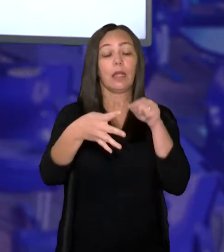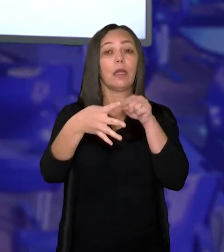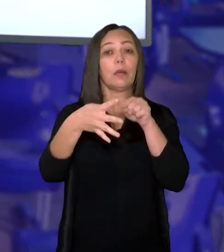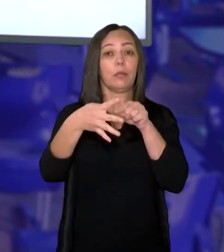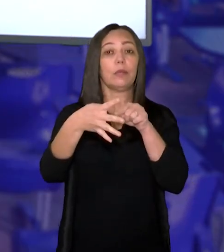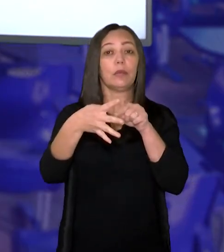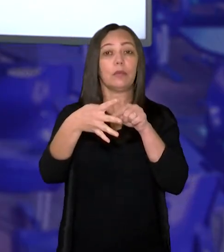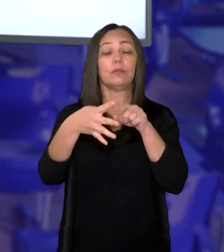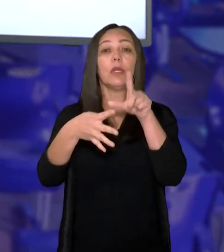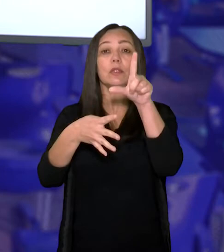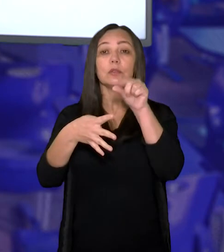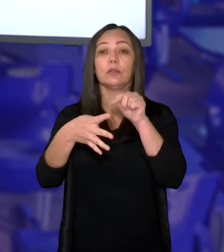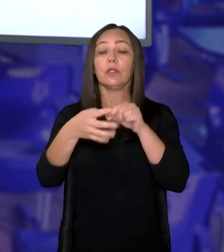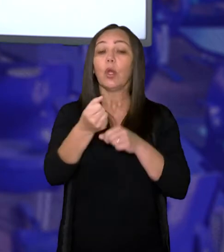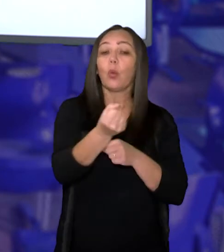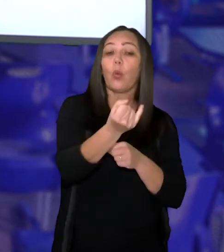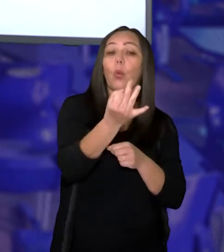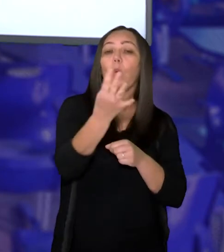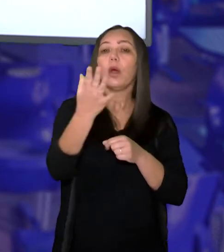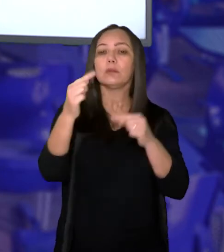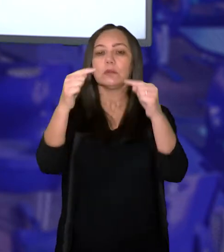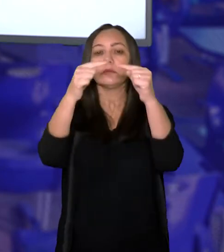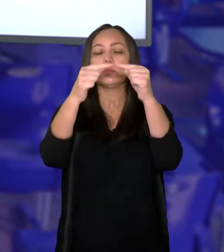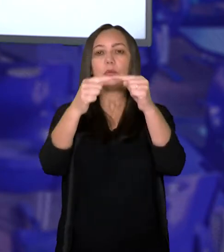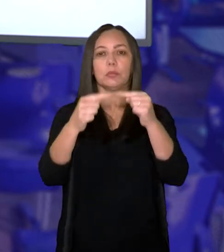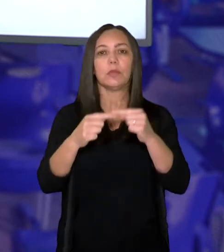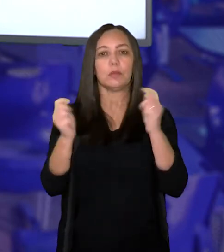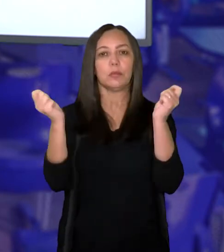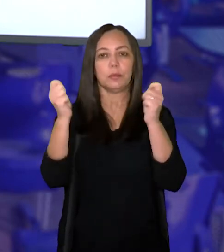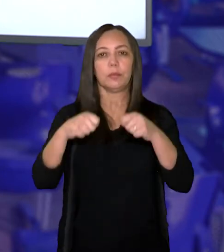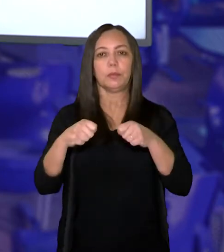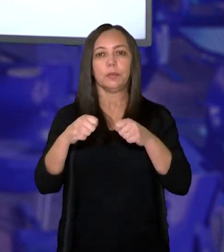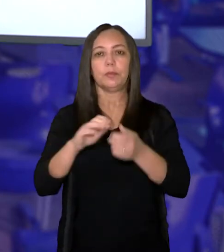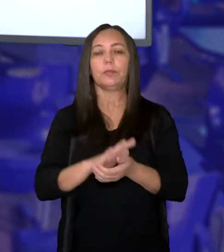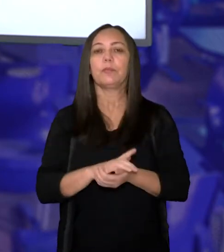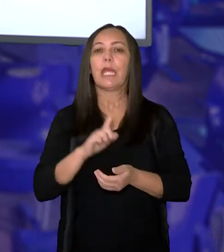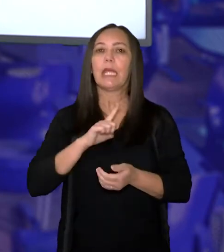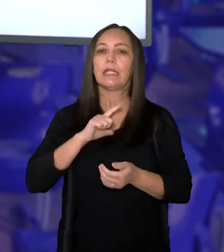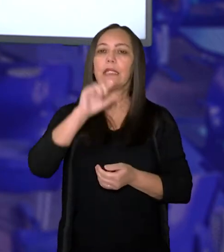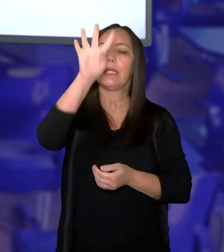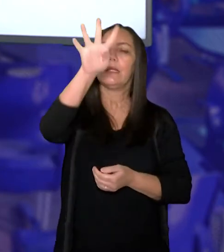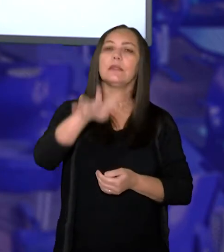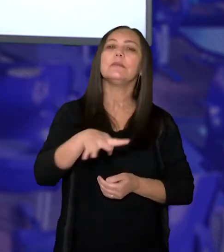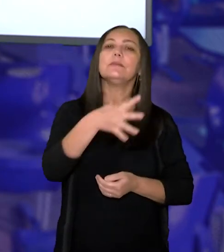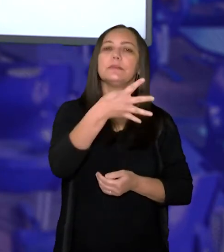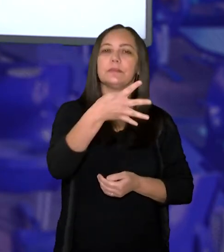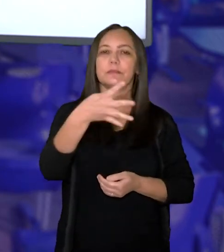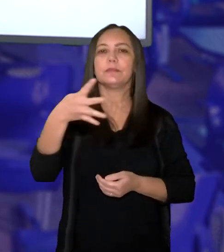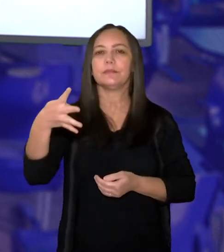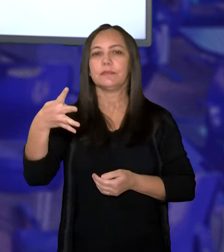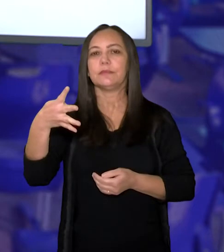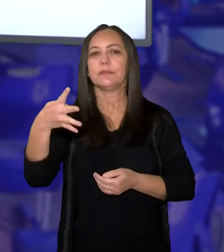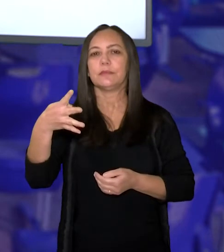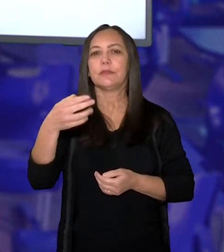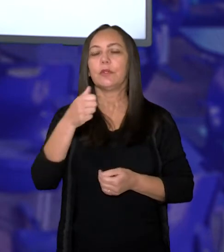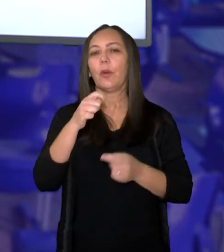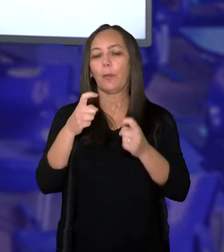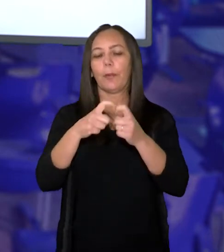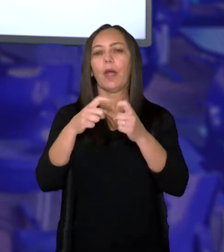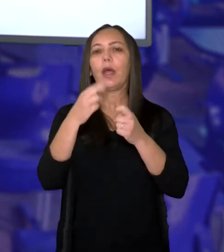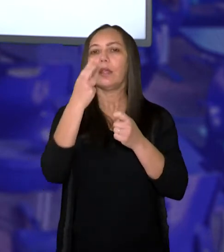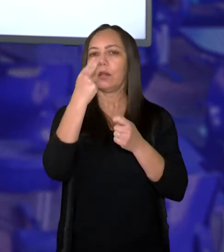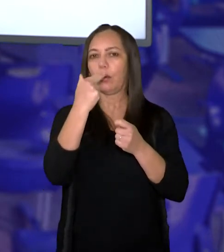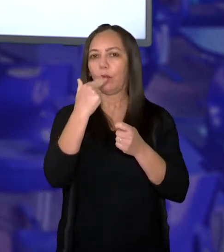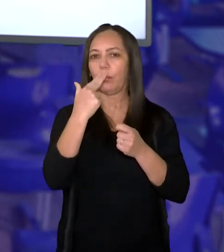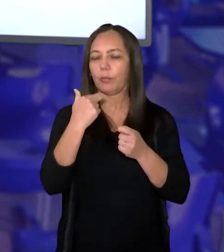vamos definir a quantidade total de combinações. Eu tenho aqui a coluna de nutricionista e